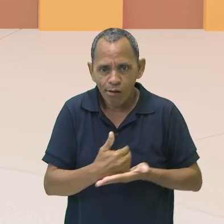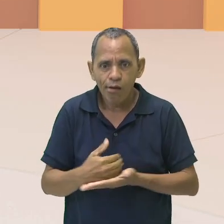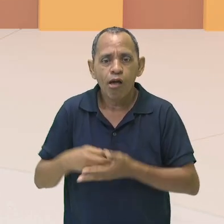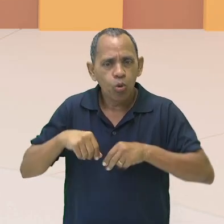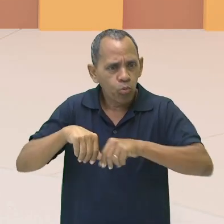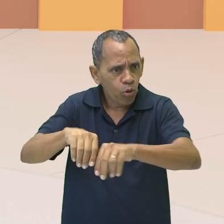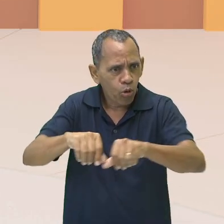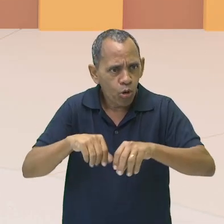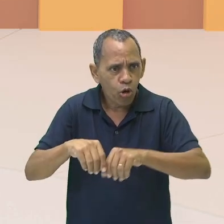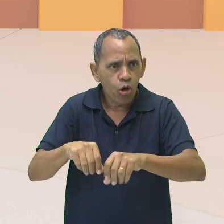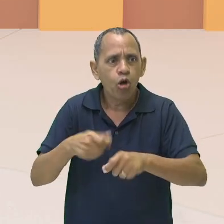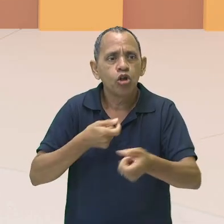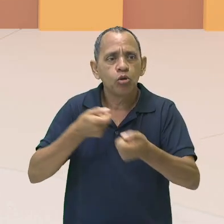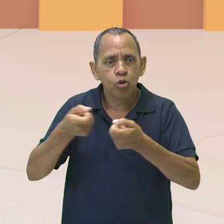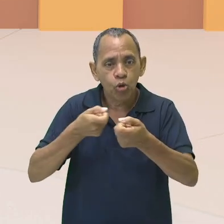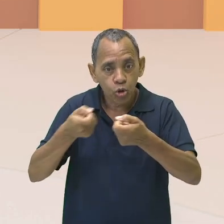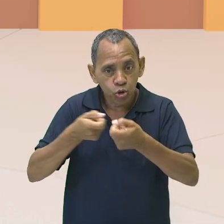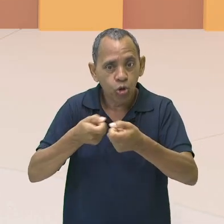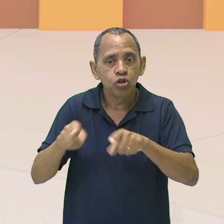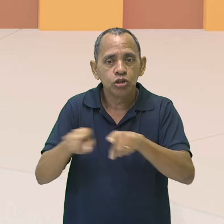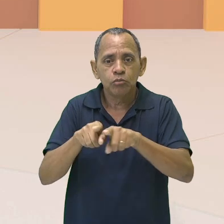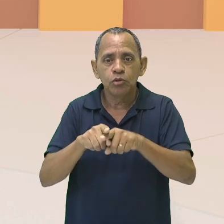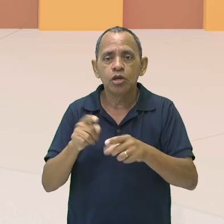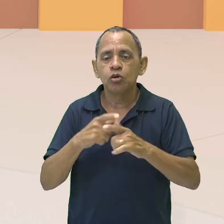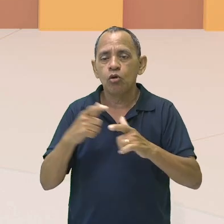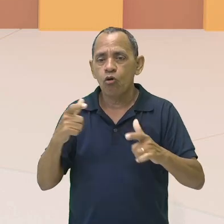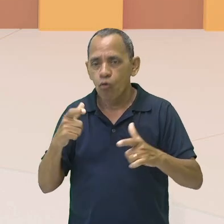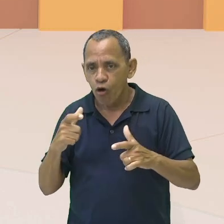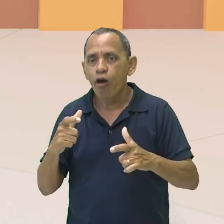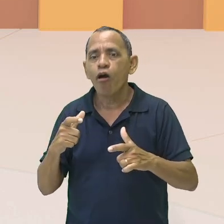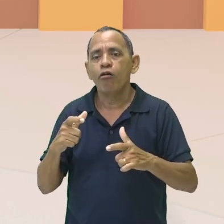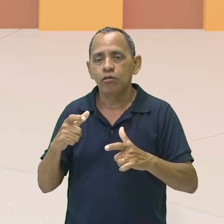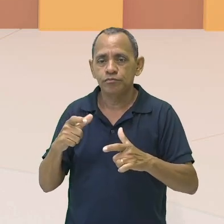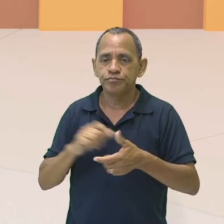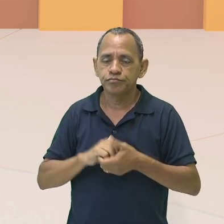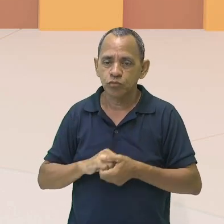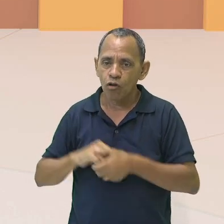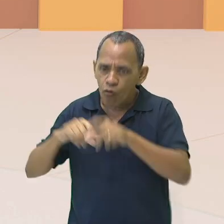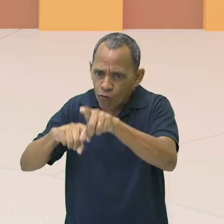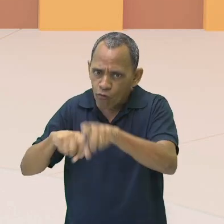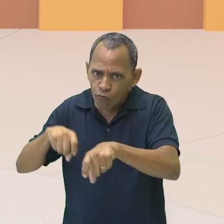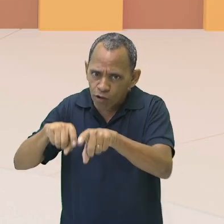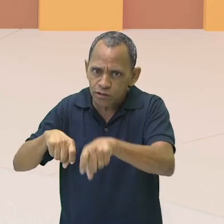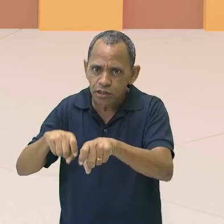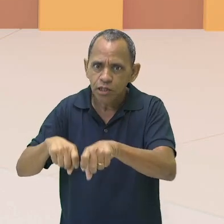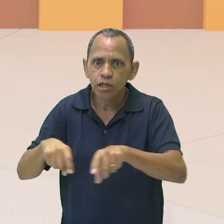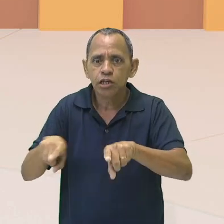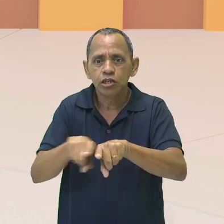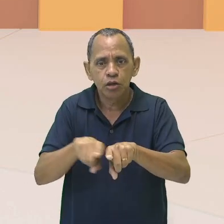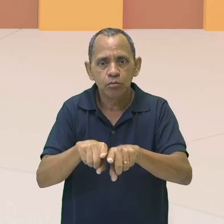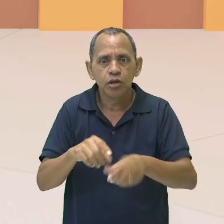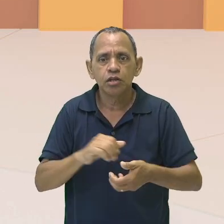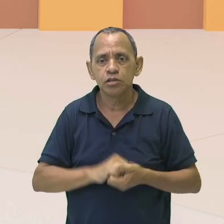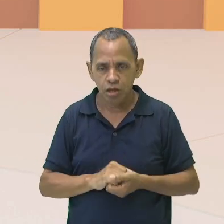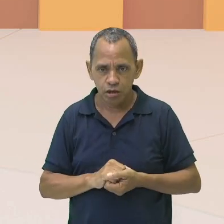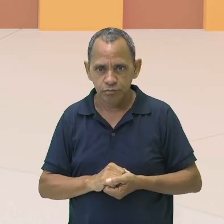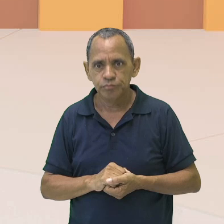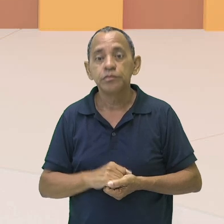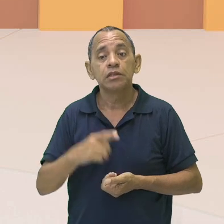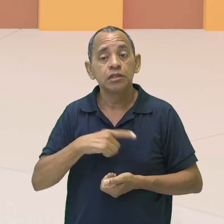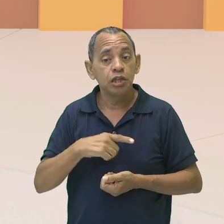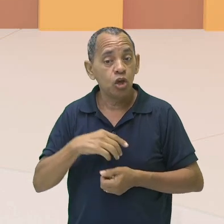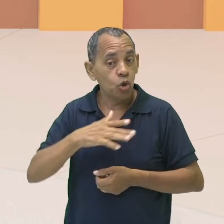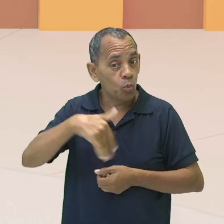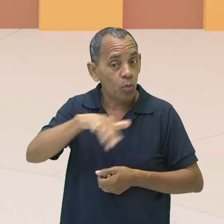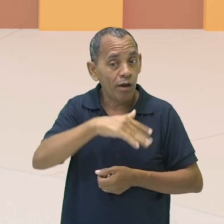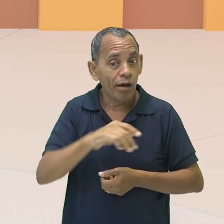tem ali um latifúndio, né, uma fazenda que produz uma única coisa, ocupando uma área gigantesca de terras, isso